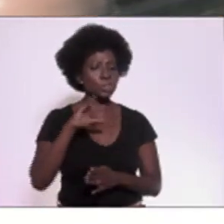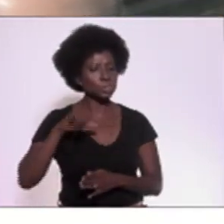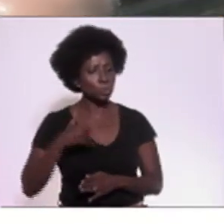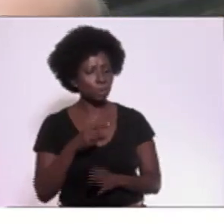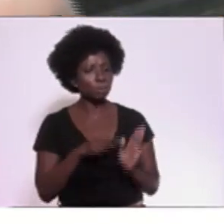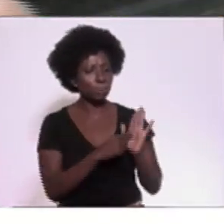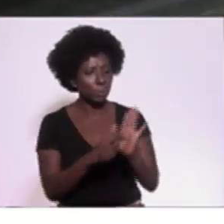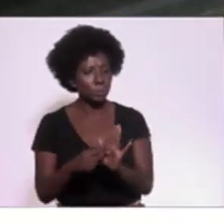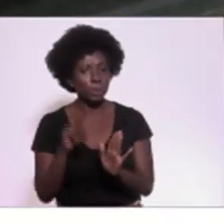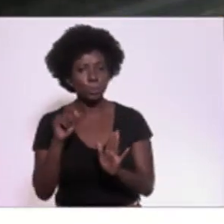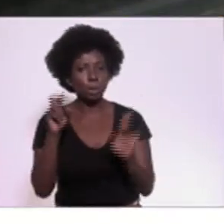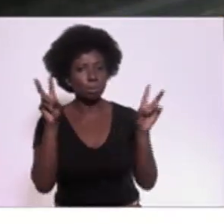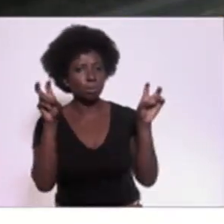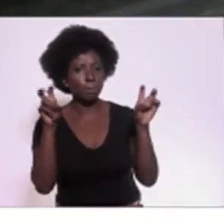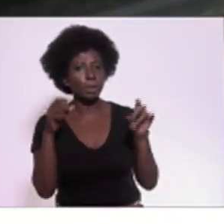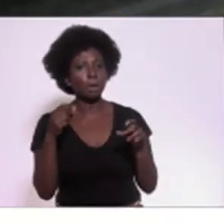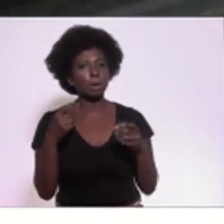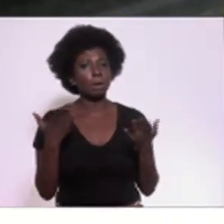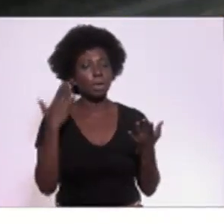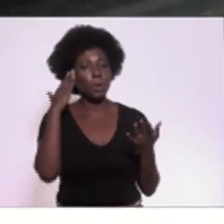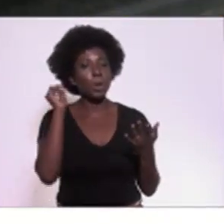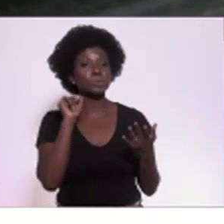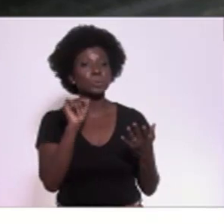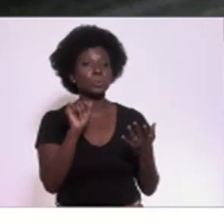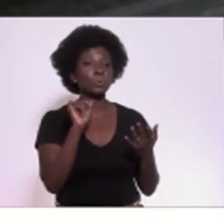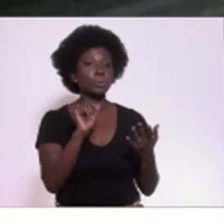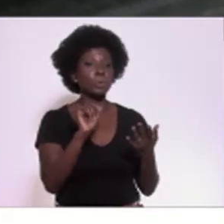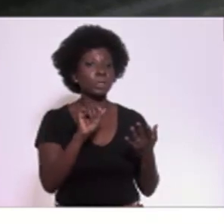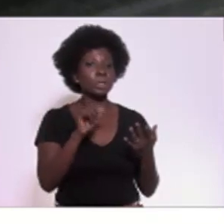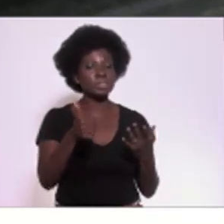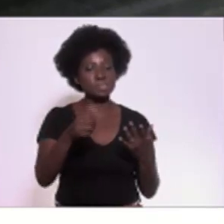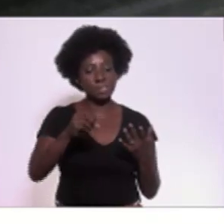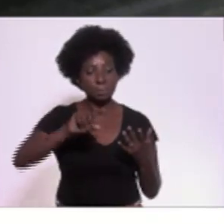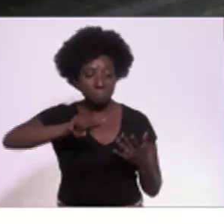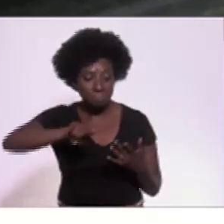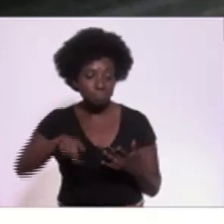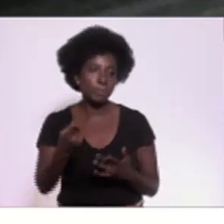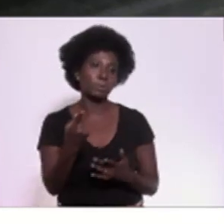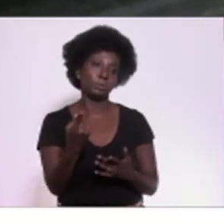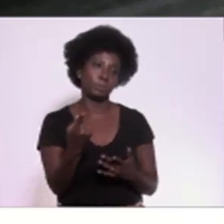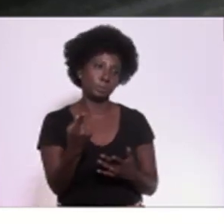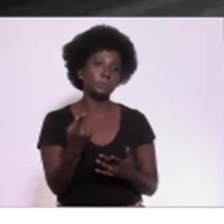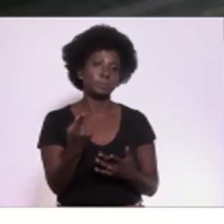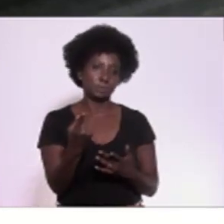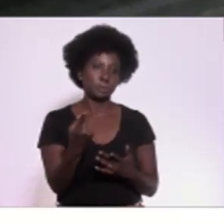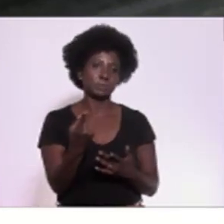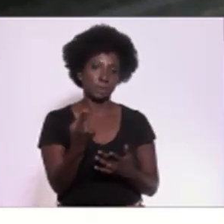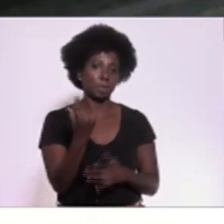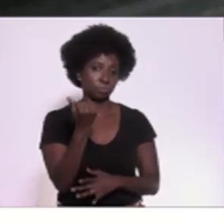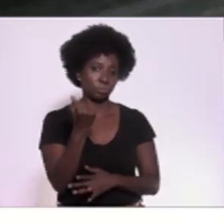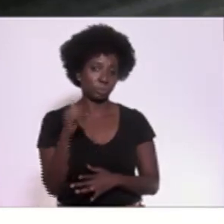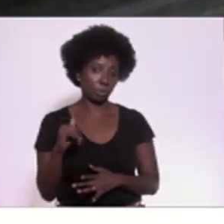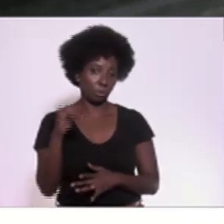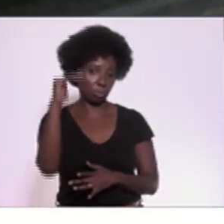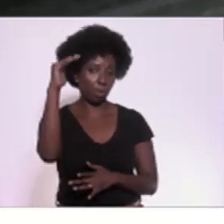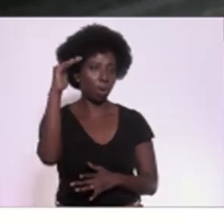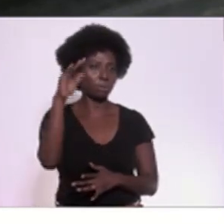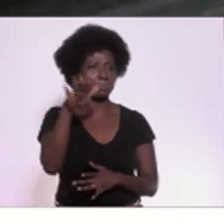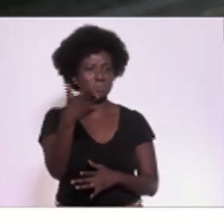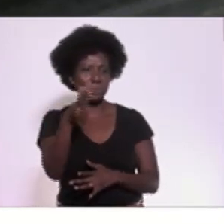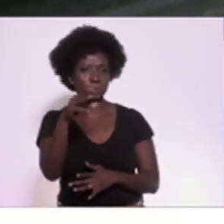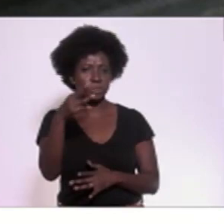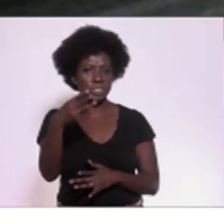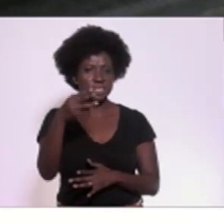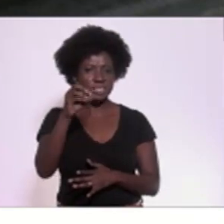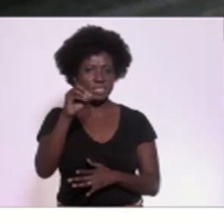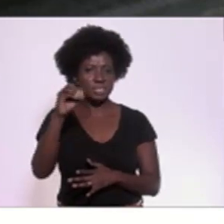pareceu excessiva, né? Quando a gente está falando de 100 mil FIRS, vezes 3 e pouco na correção, seria algo em torno de R$300 mil, o